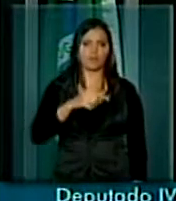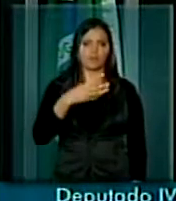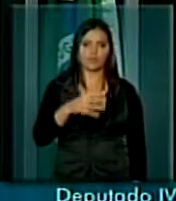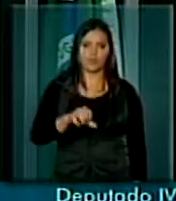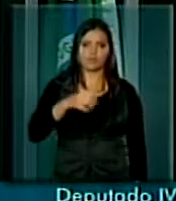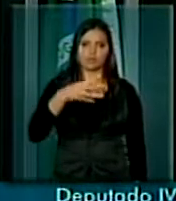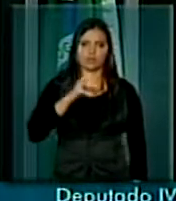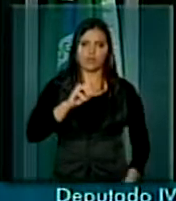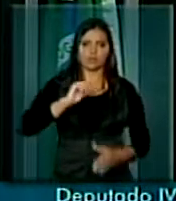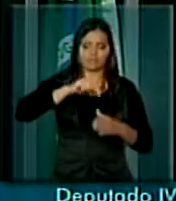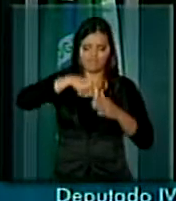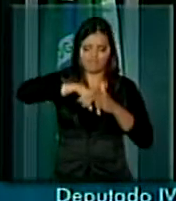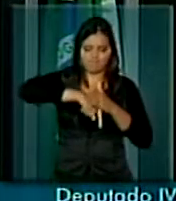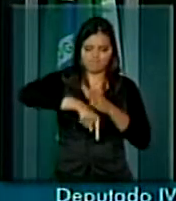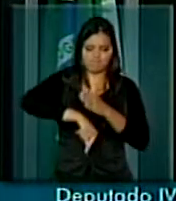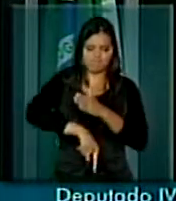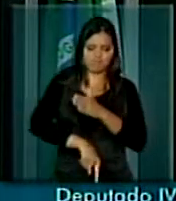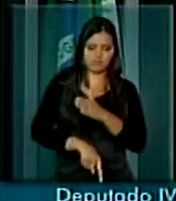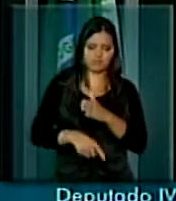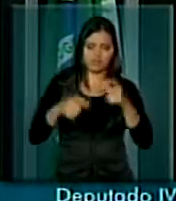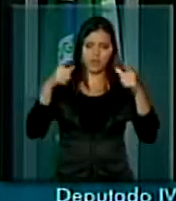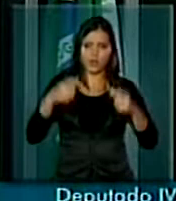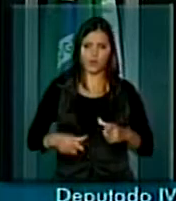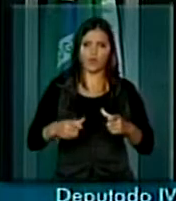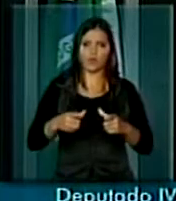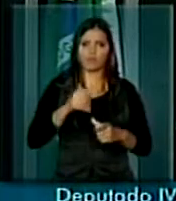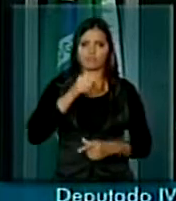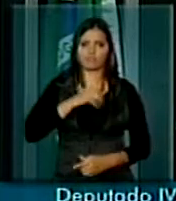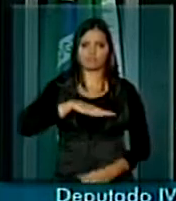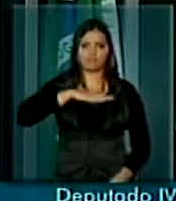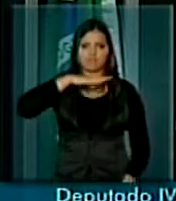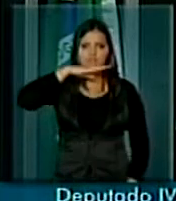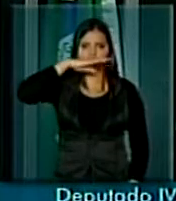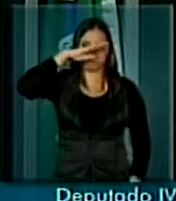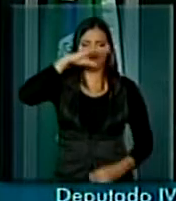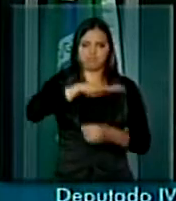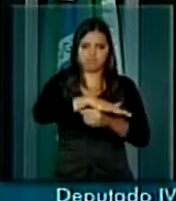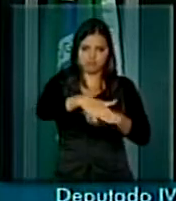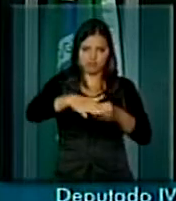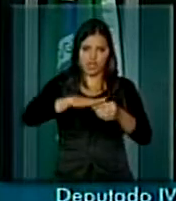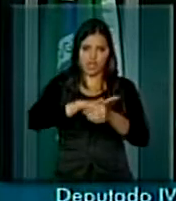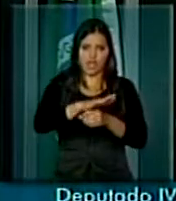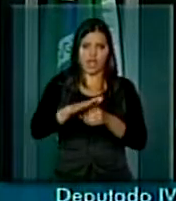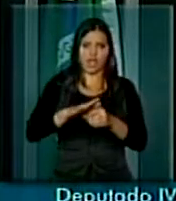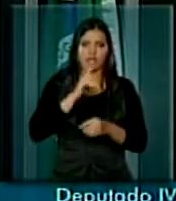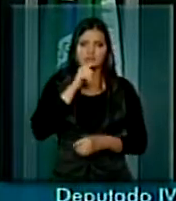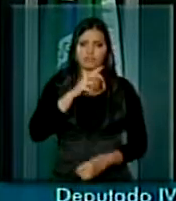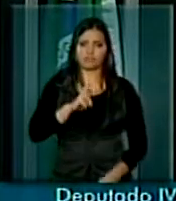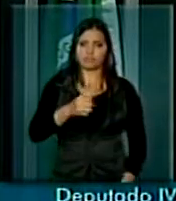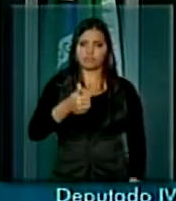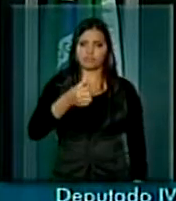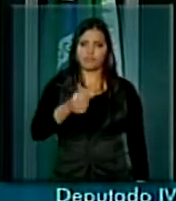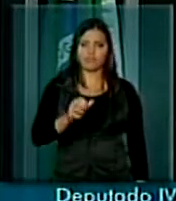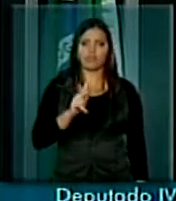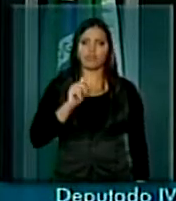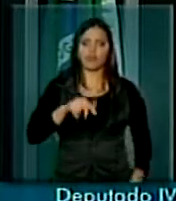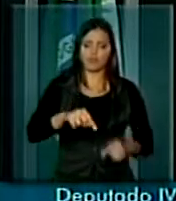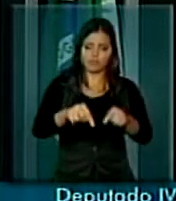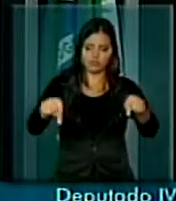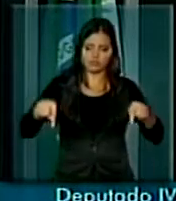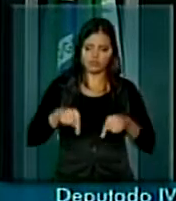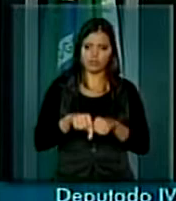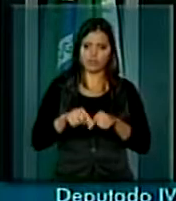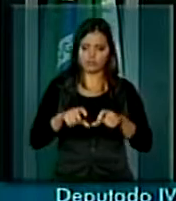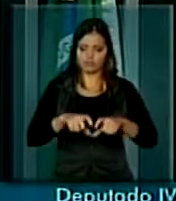A ocupação de uma área alagada de 516 quilômetros quadrados, 52 quilômetros de canais